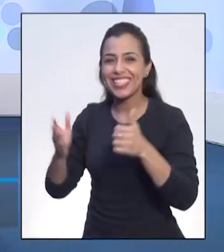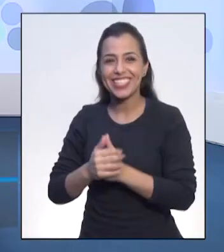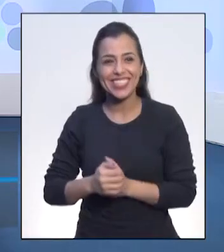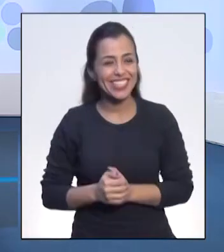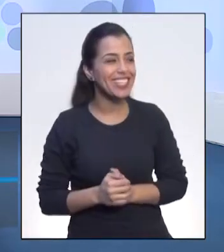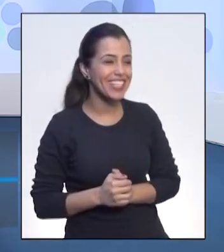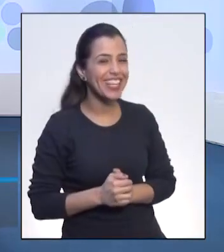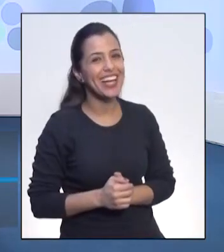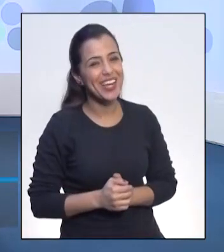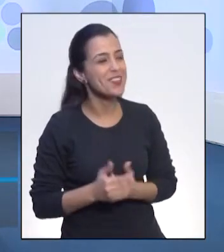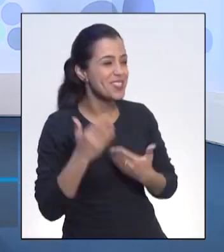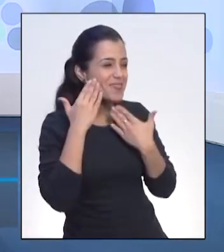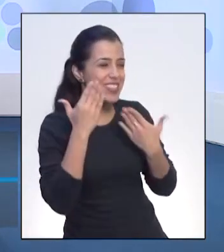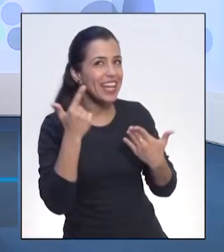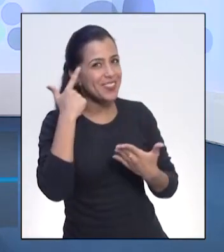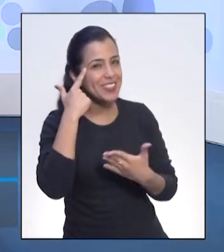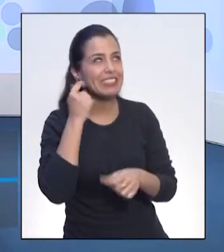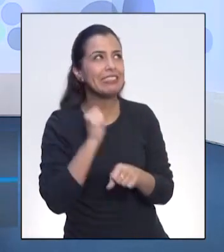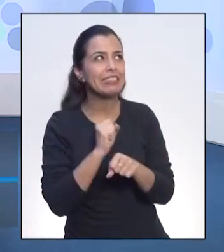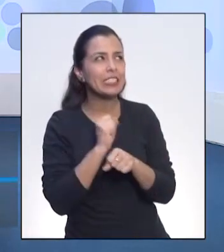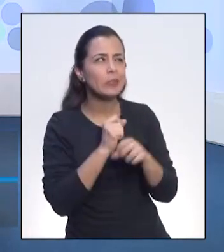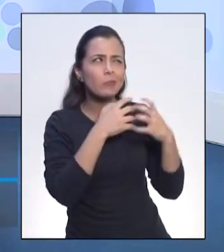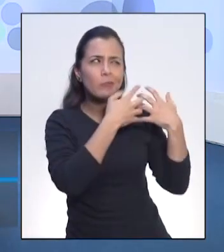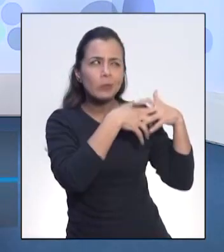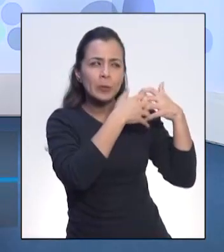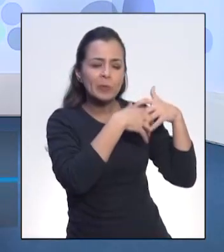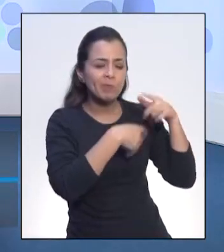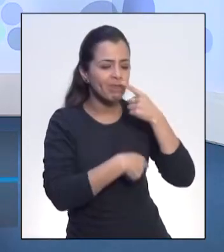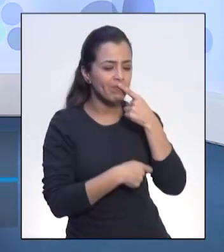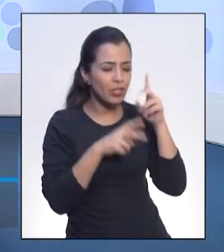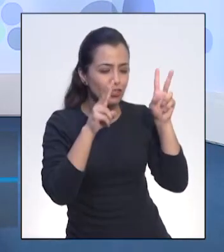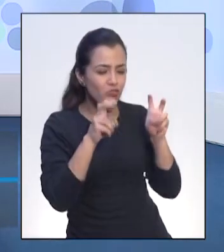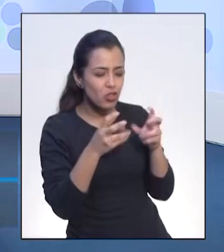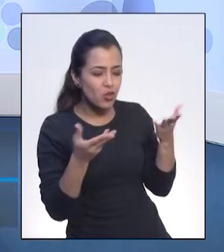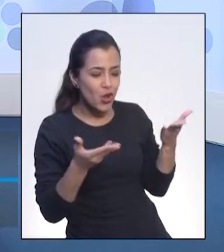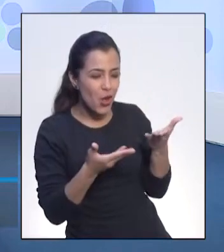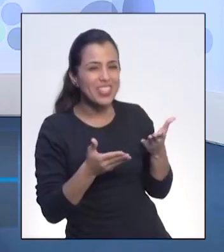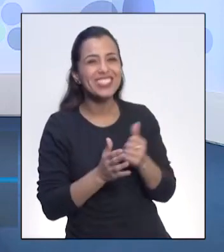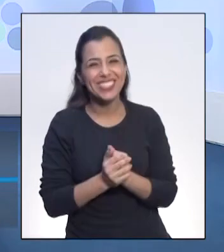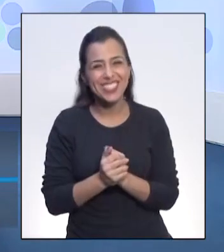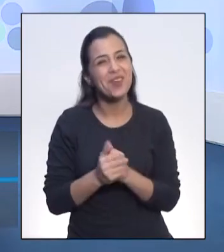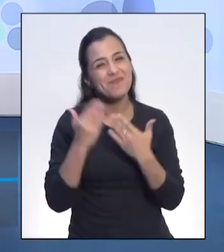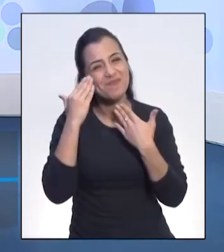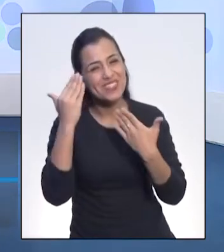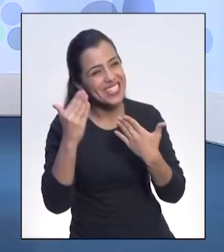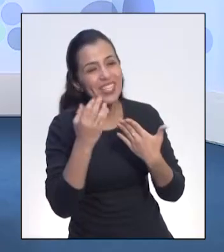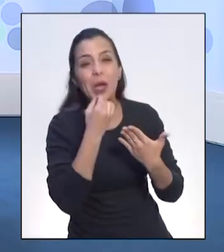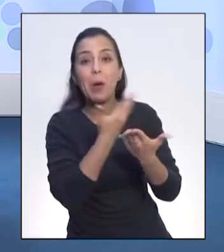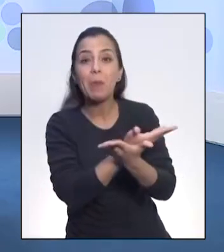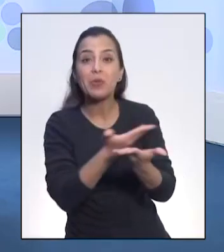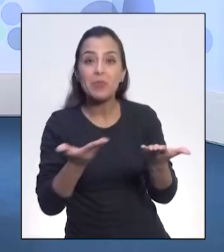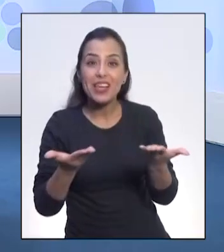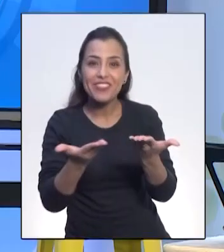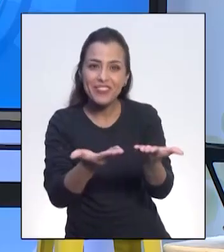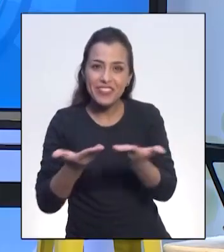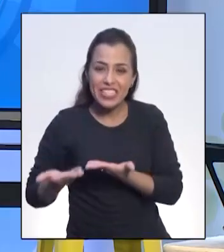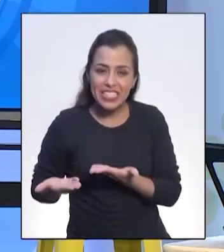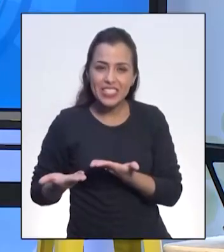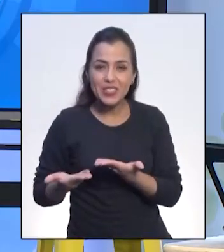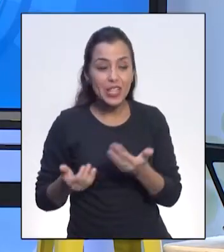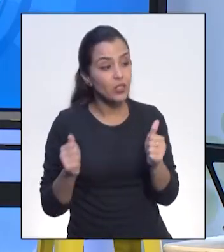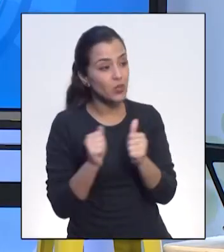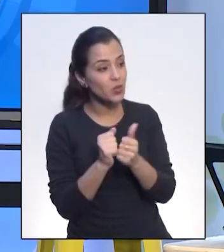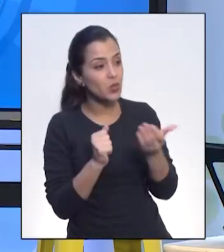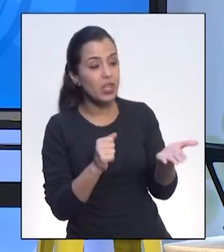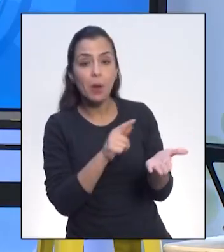que eu gasto um tempinho nisso, hein? Eu fico lá matutando qual vai ser o título dessa aula. Obrigado, Fê. Vamos embora? Vamos lá. Sejam todos bem-vindos, né? Junto com a